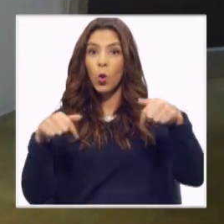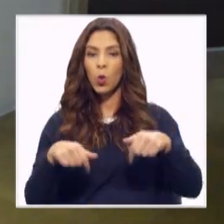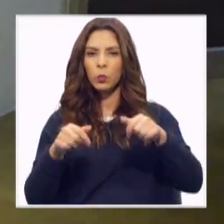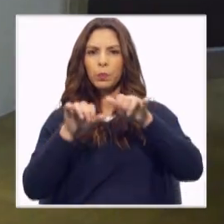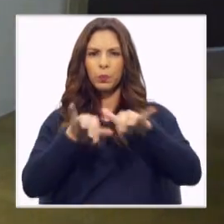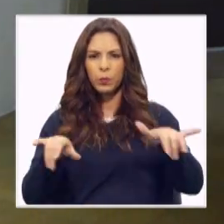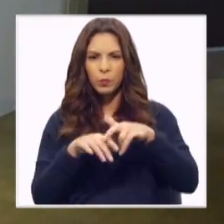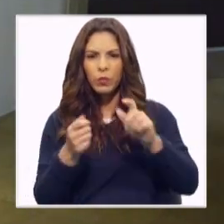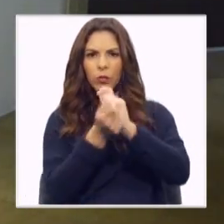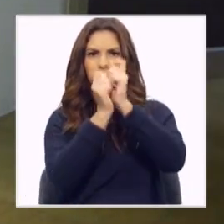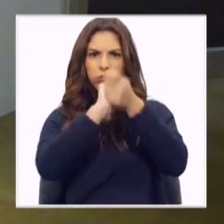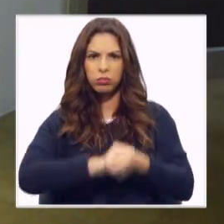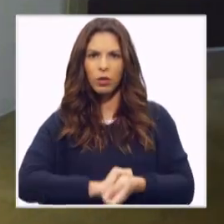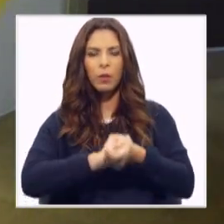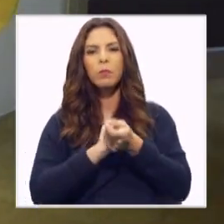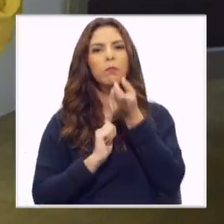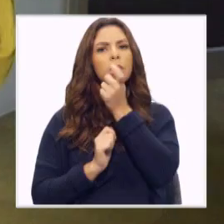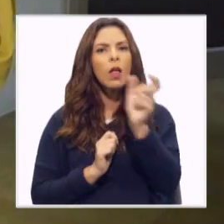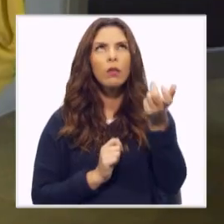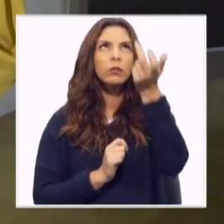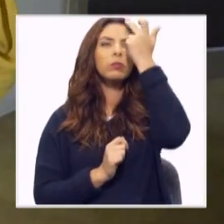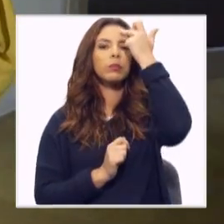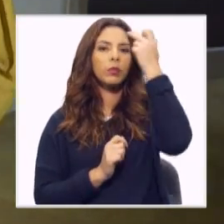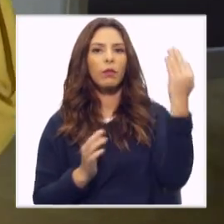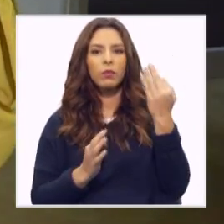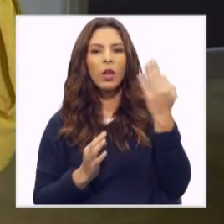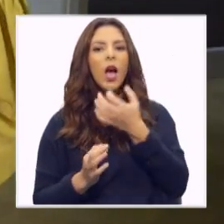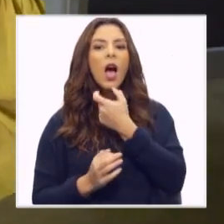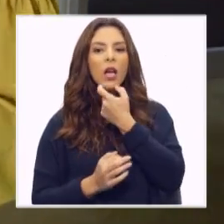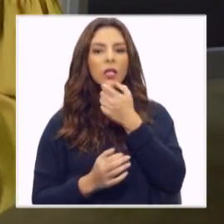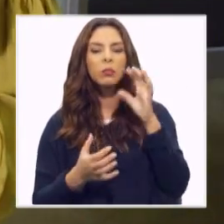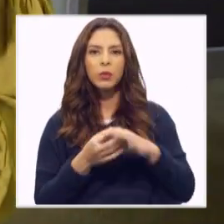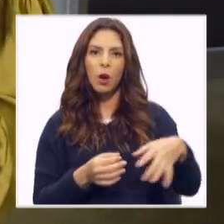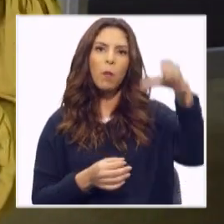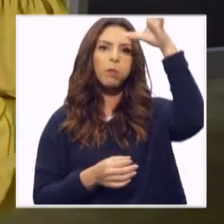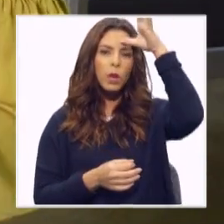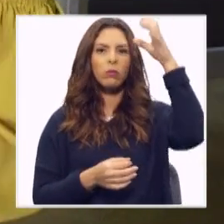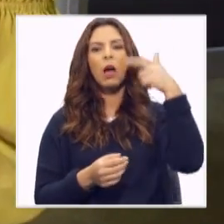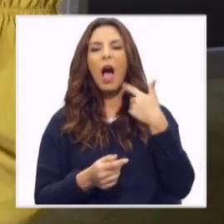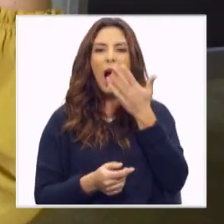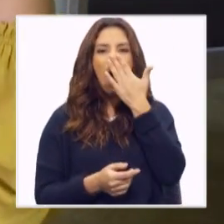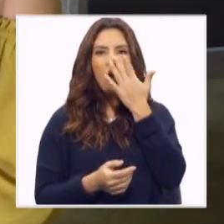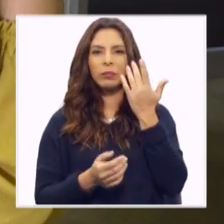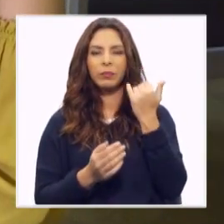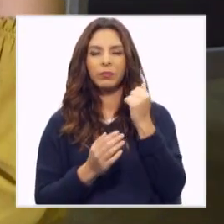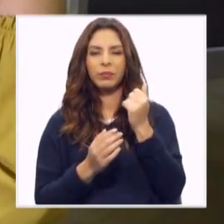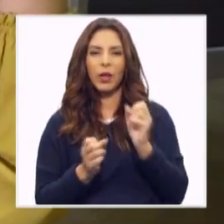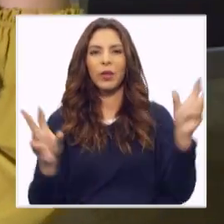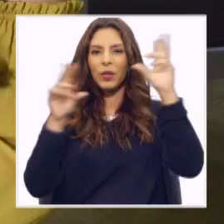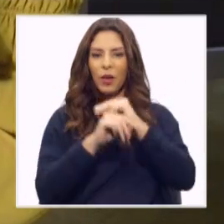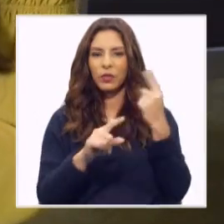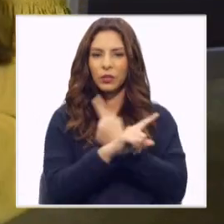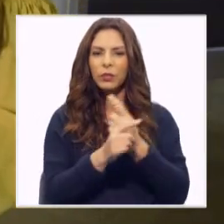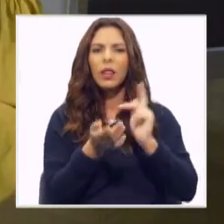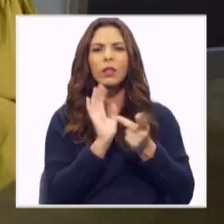Robôs, computadores, mudança. São as palavras que nos vêm à cabeça quando nos falam de inteligência artificial. Já deves ter ouvido